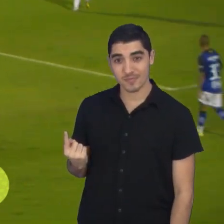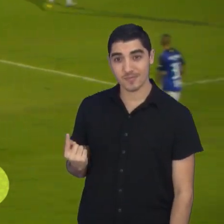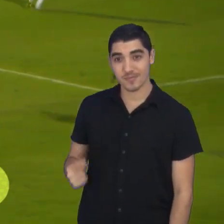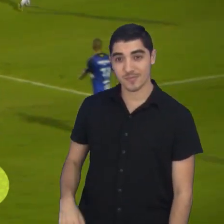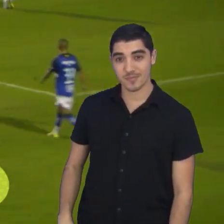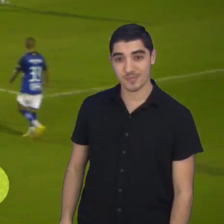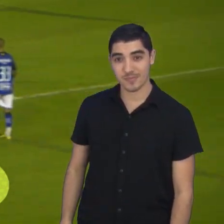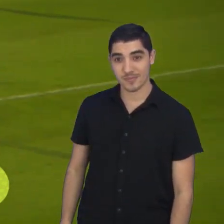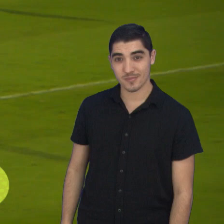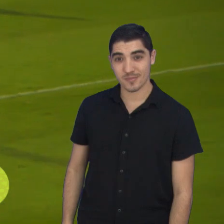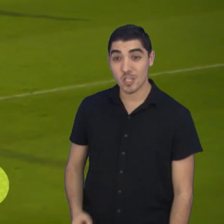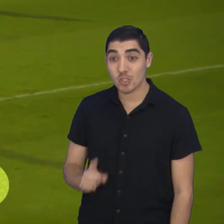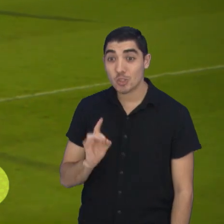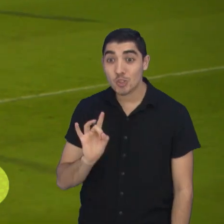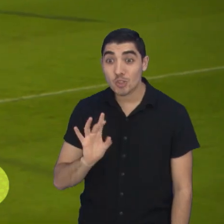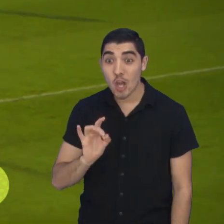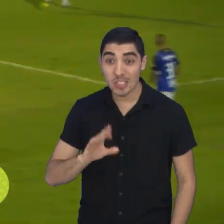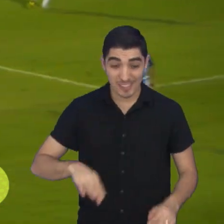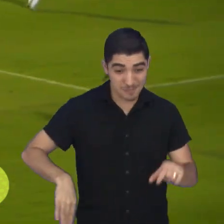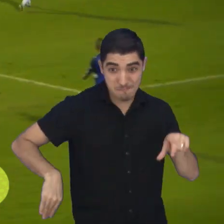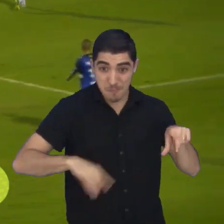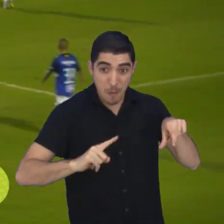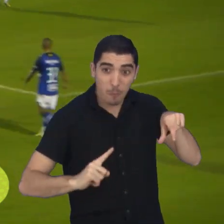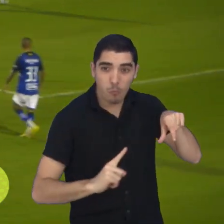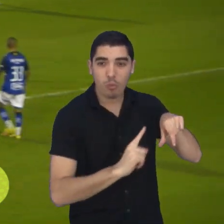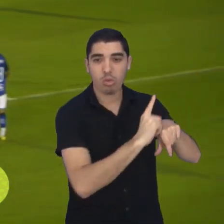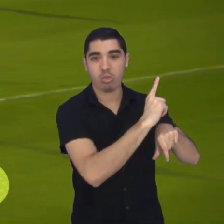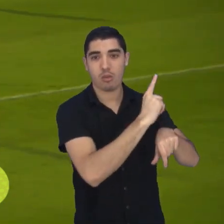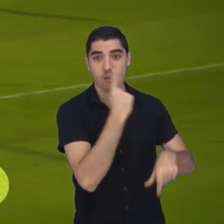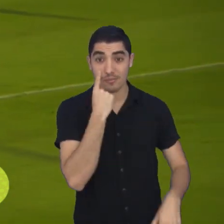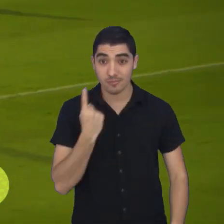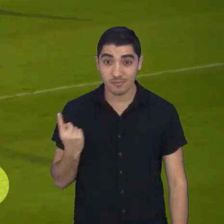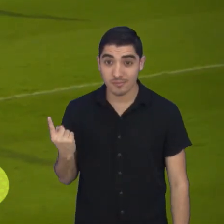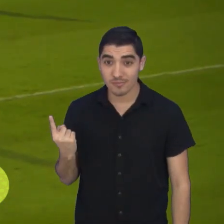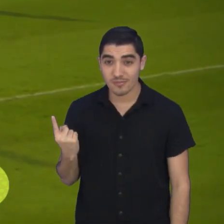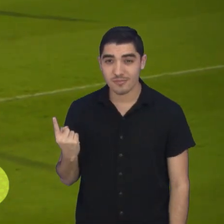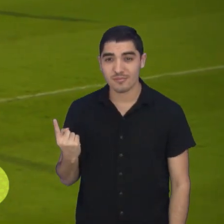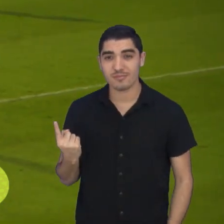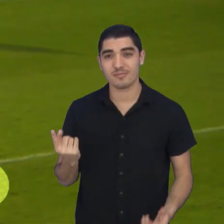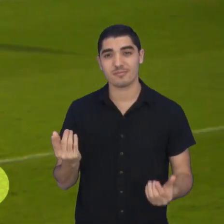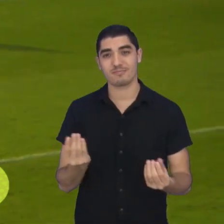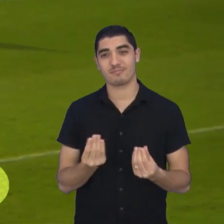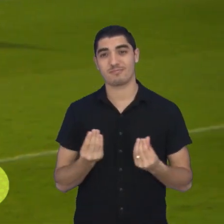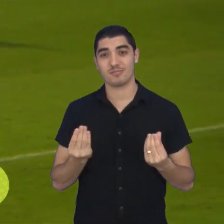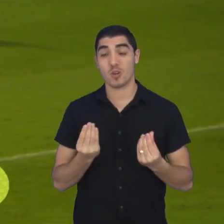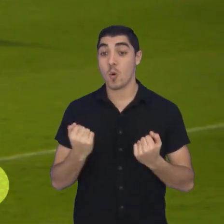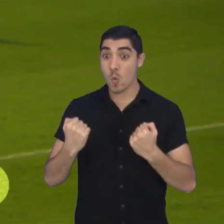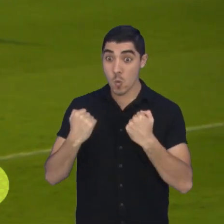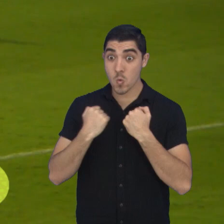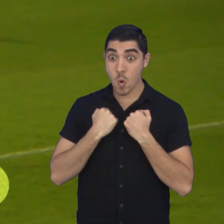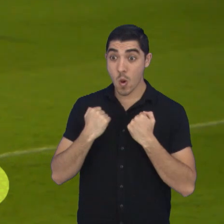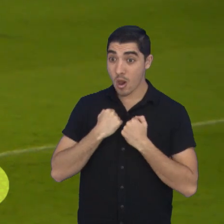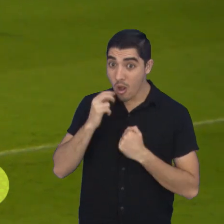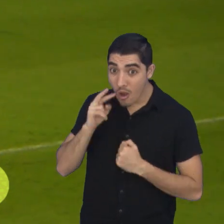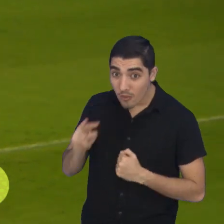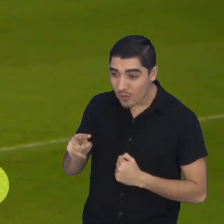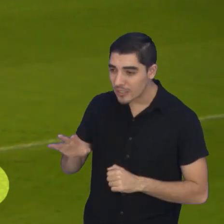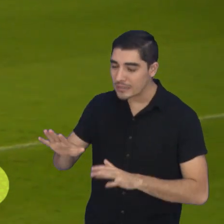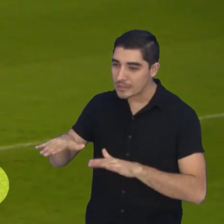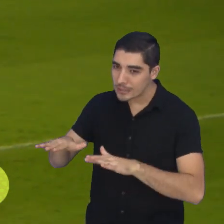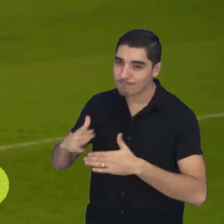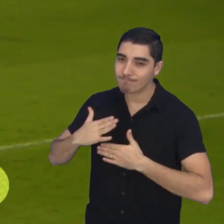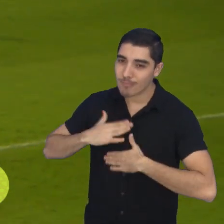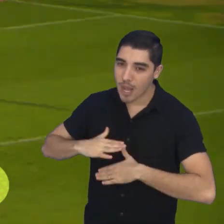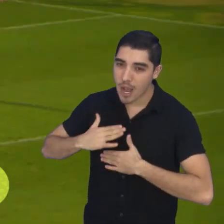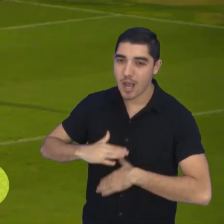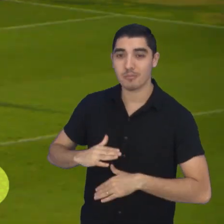Santos. Livre, e ele fez isso aí. O gol foi tão perdido que o goleiro Rodolfo consolou o atacante da